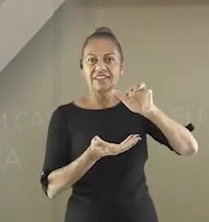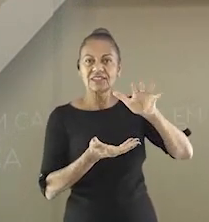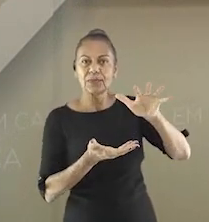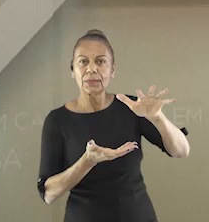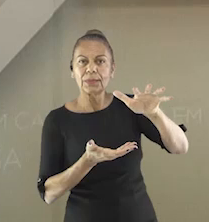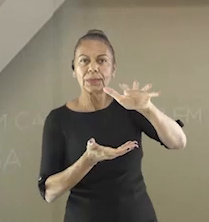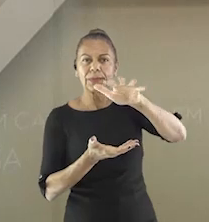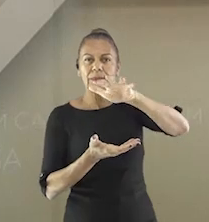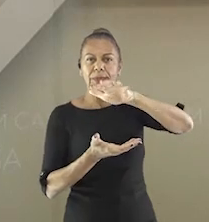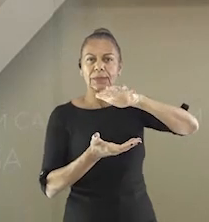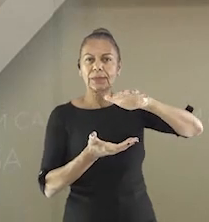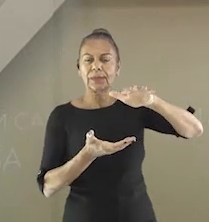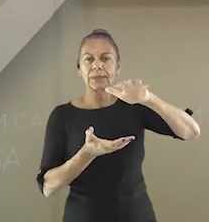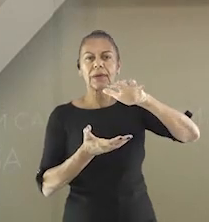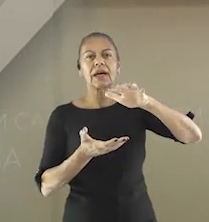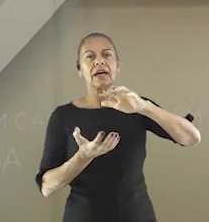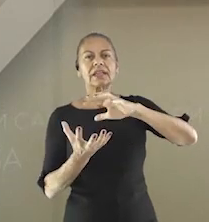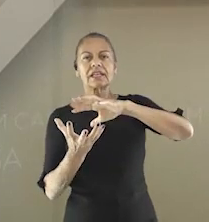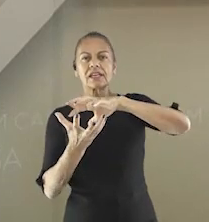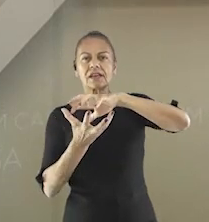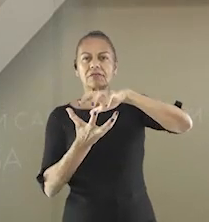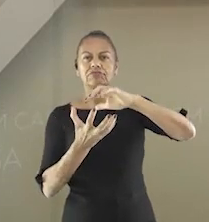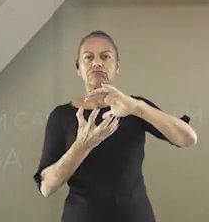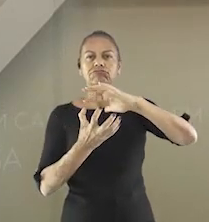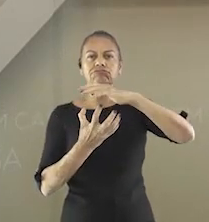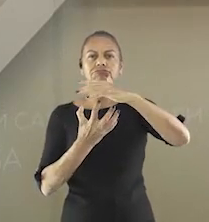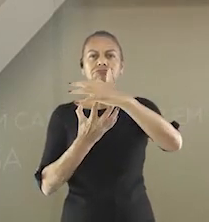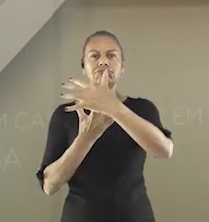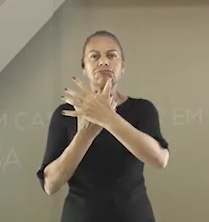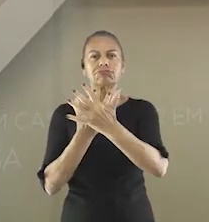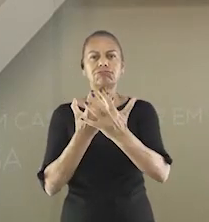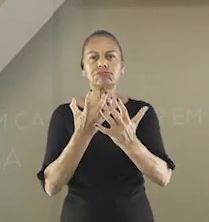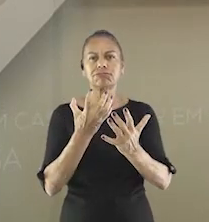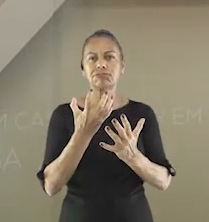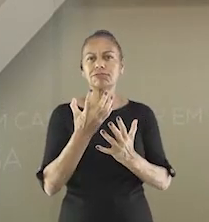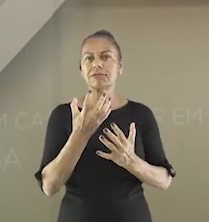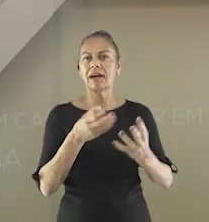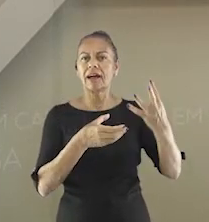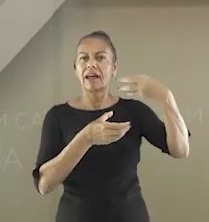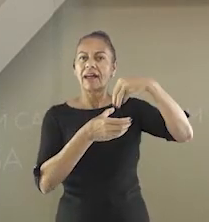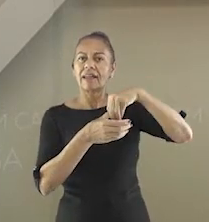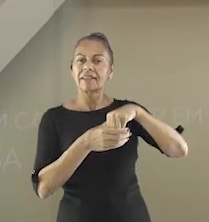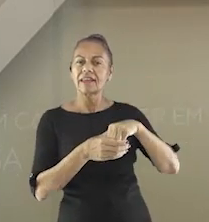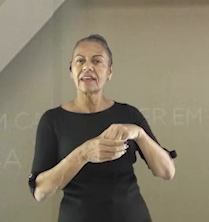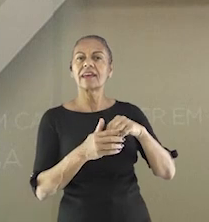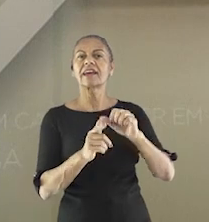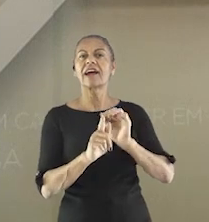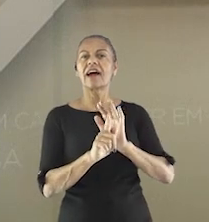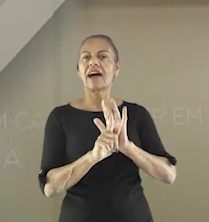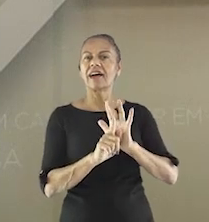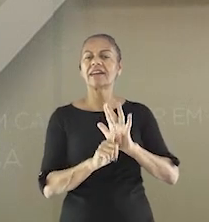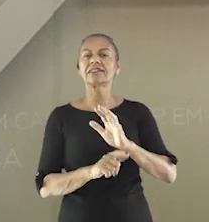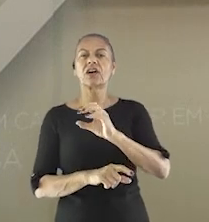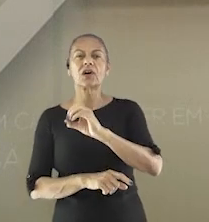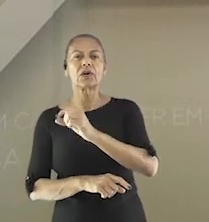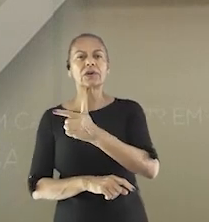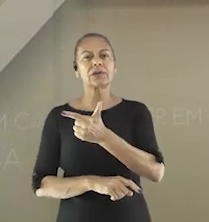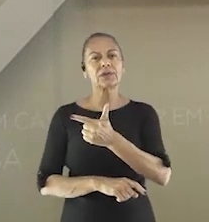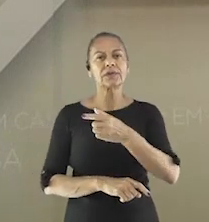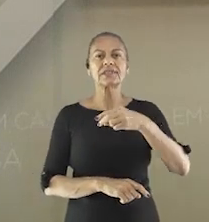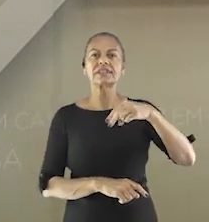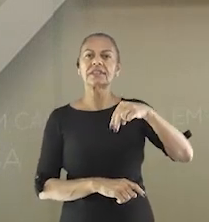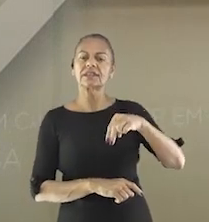atmosfera é a camada de ar que envolve todo o planeta e é formada pela mistura de diferentes gases, como oxigênio, nitrogênio,